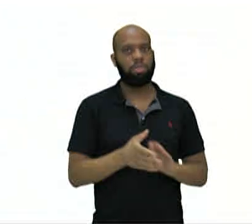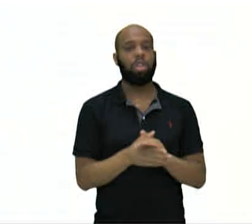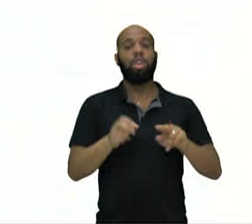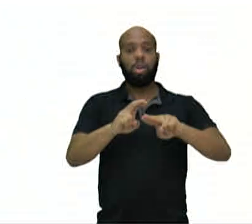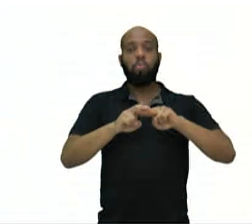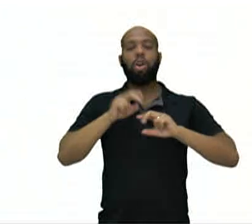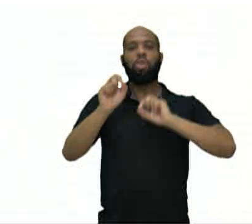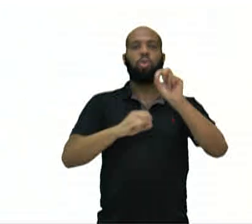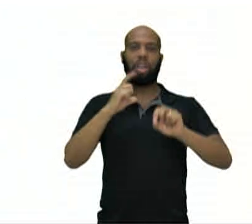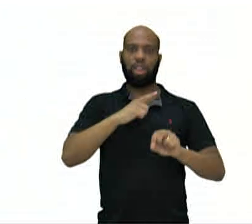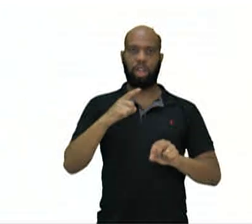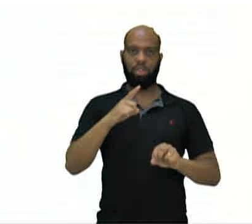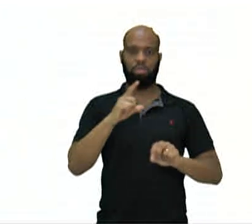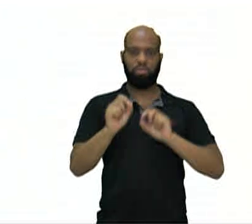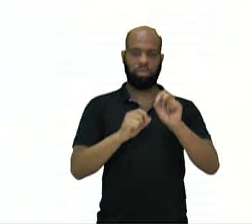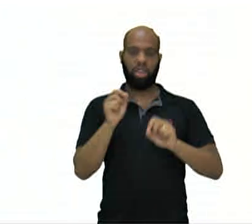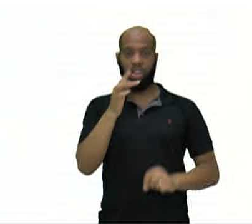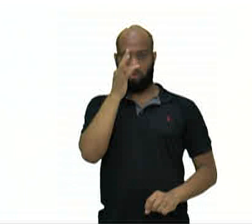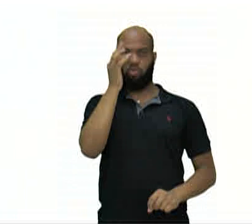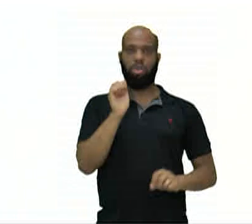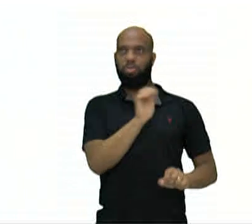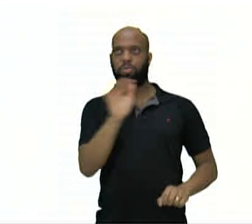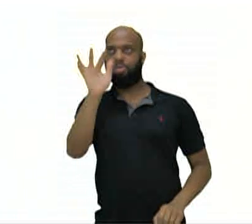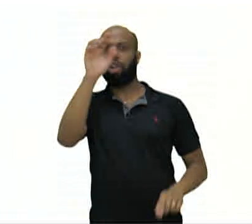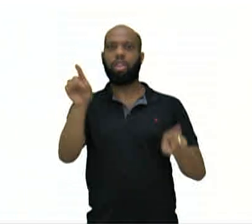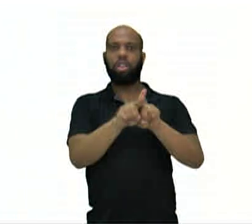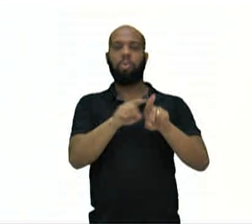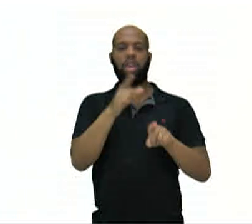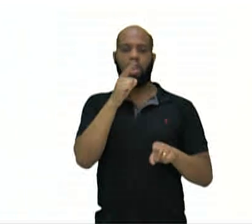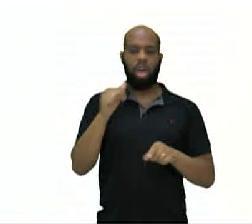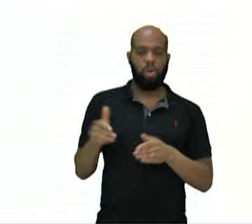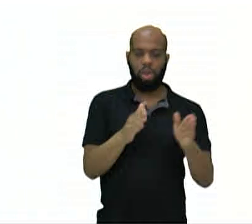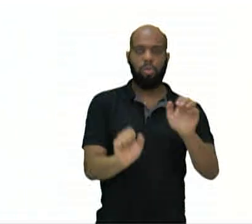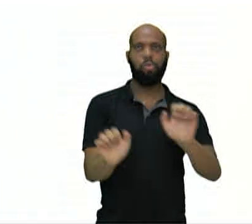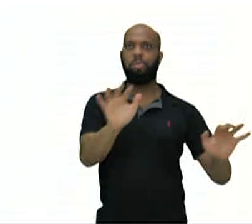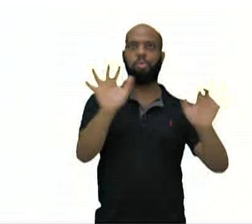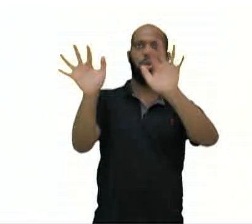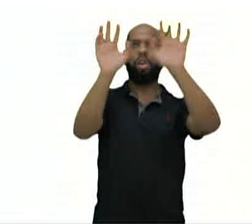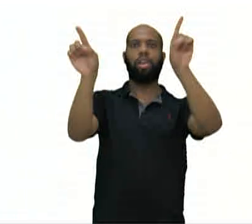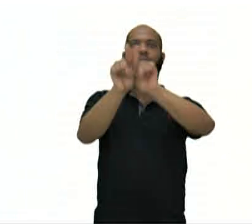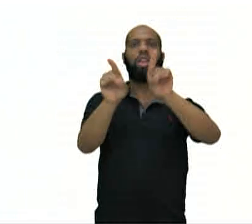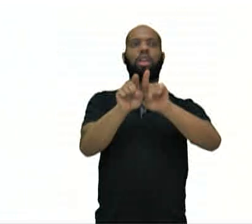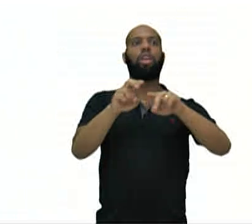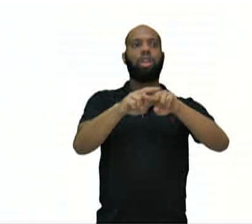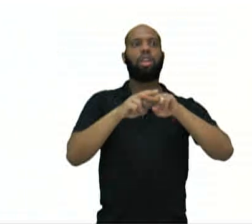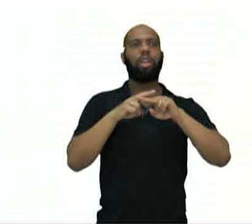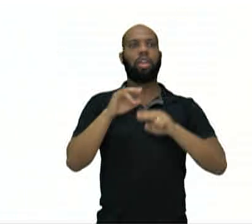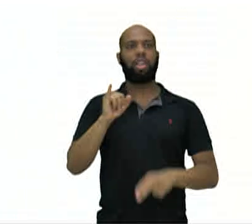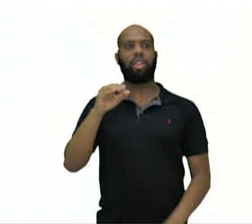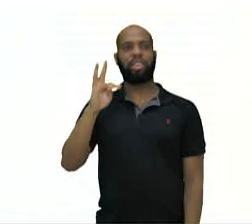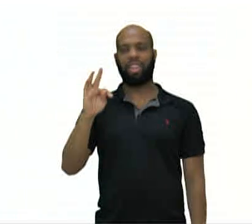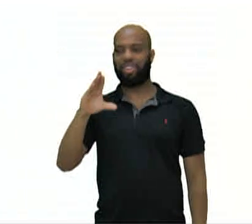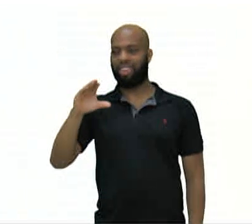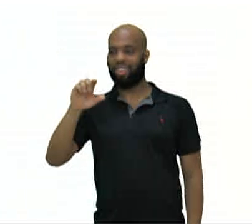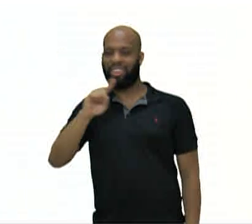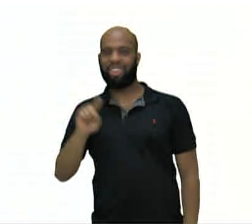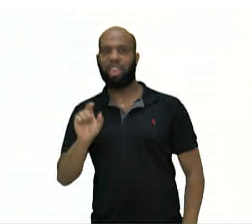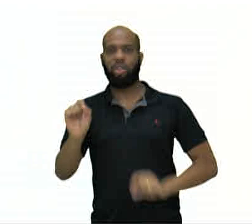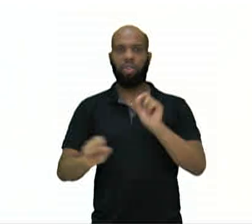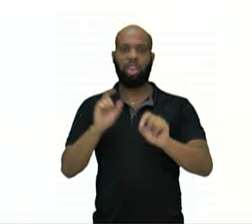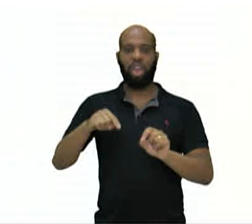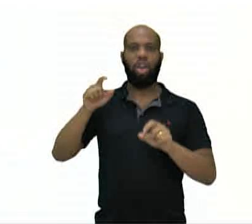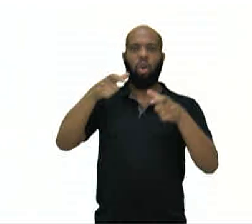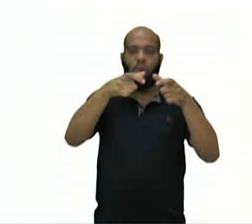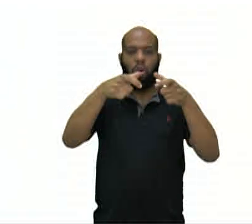à evapotranspiração das plantas, evaporação dos rios e pela ITCZ, Zona de